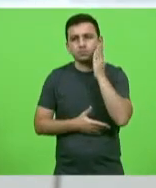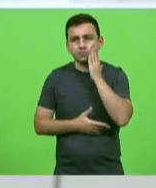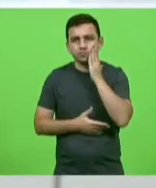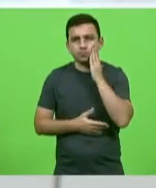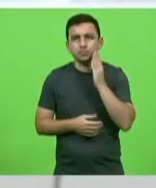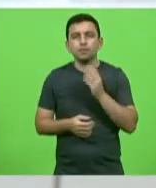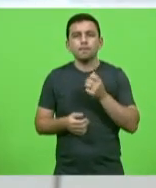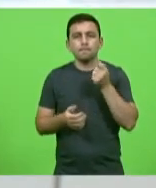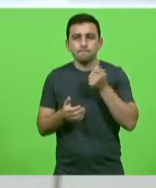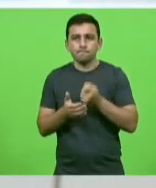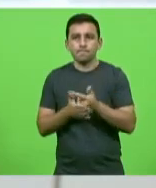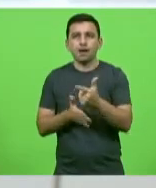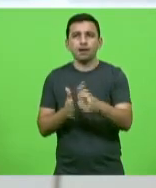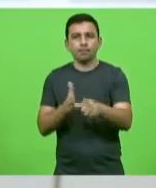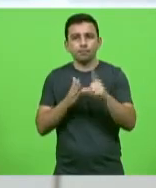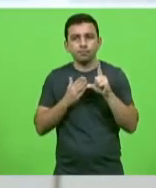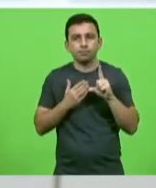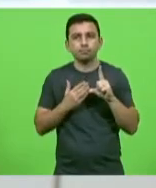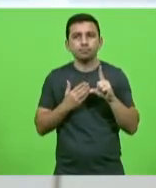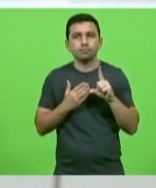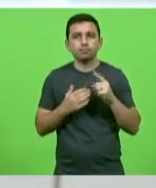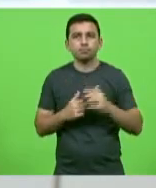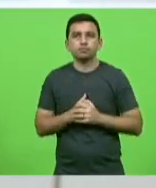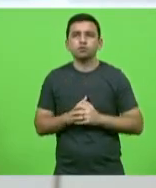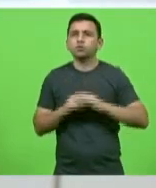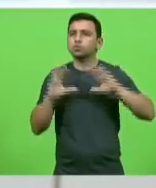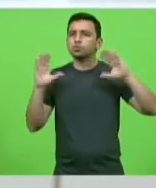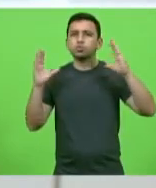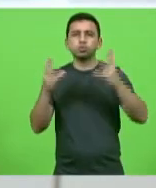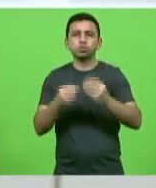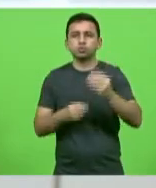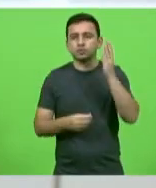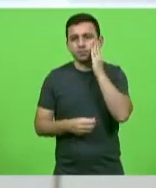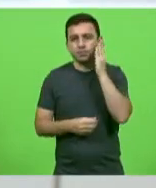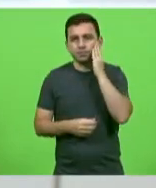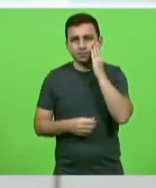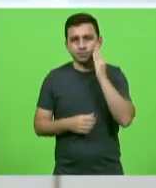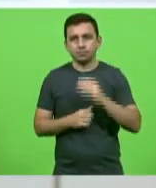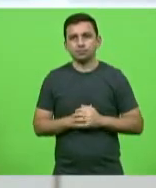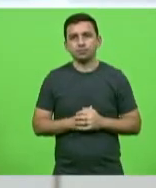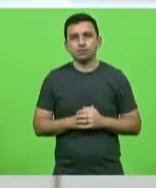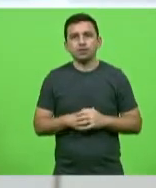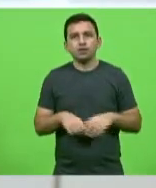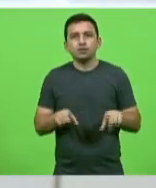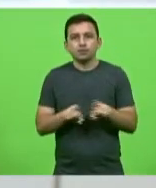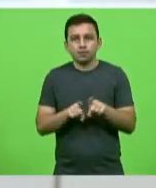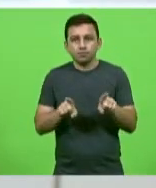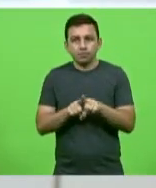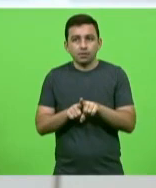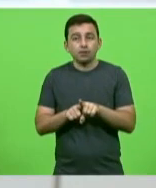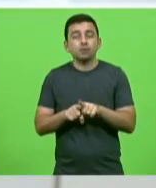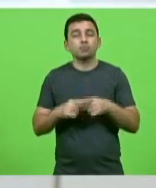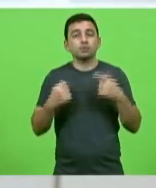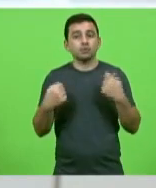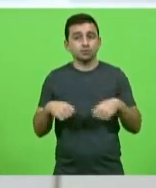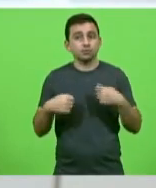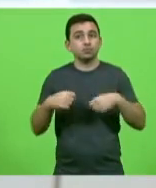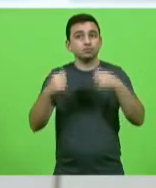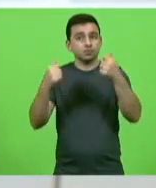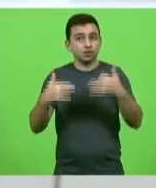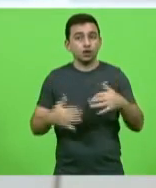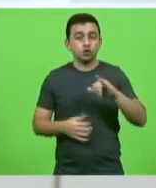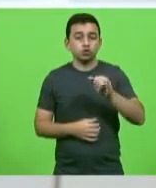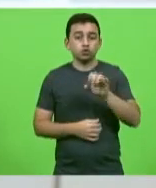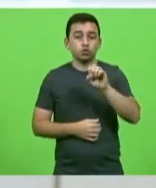que o pagamento era antecipado todos sabíamos também é de valia mencionar do